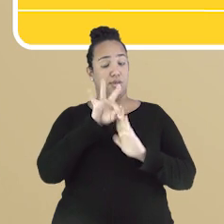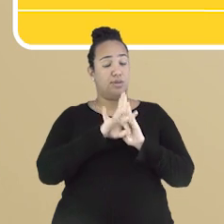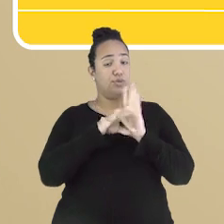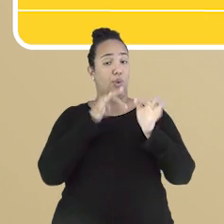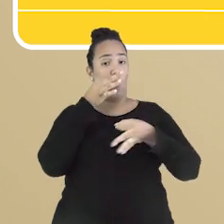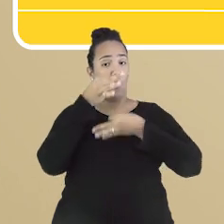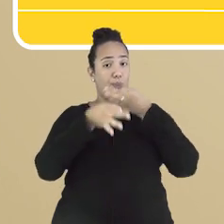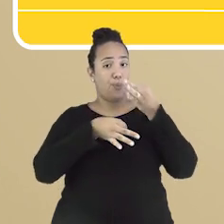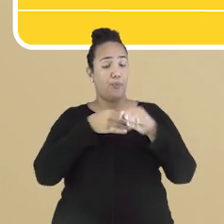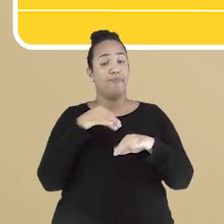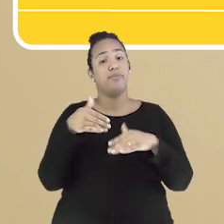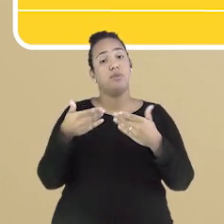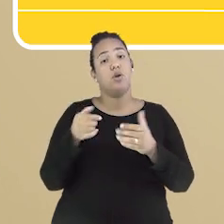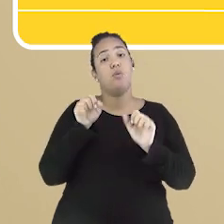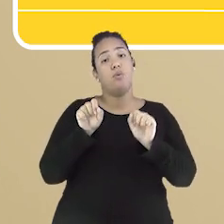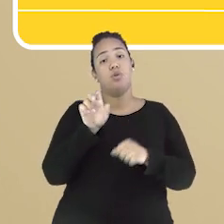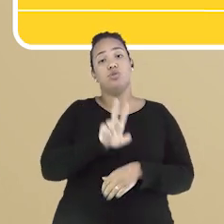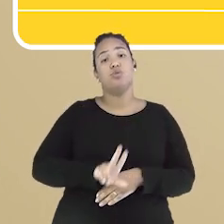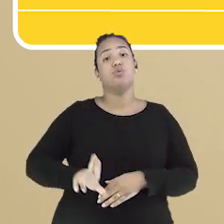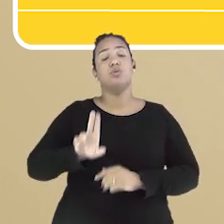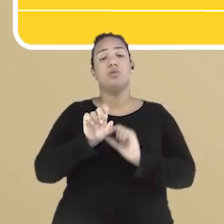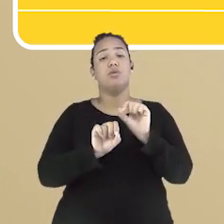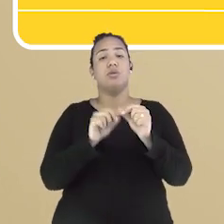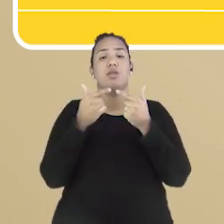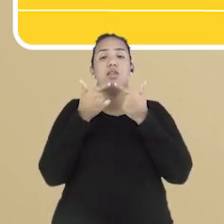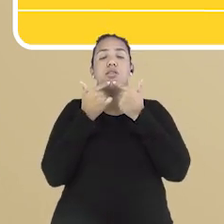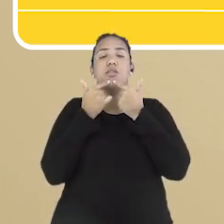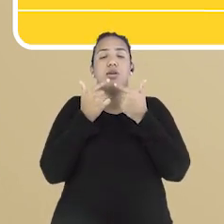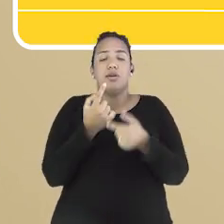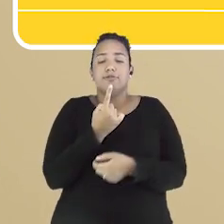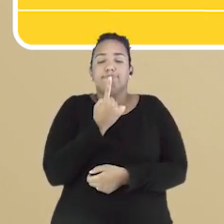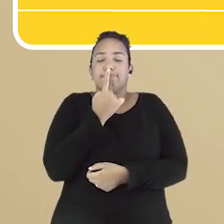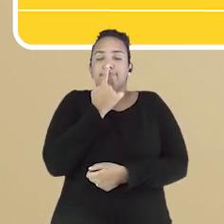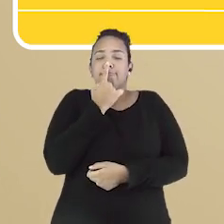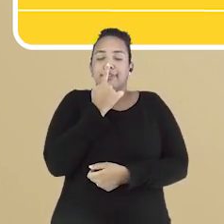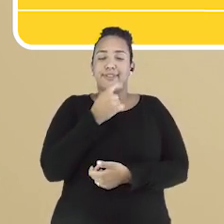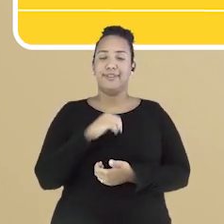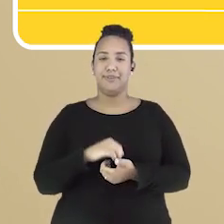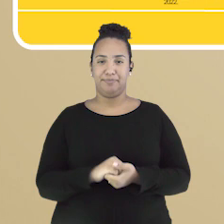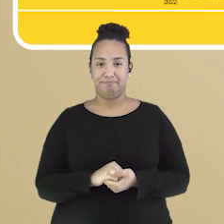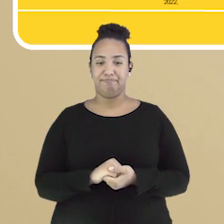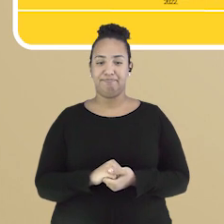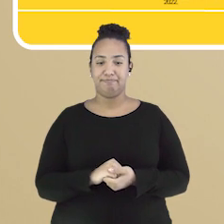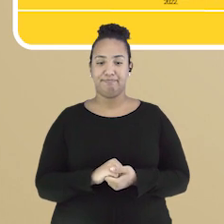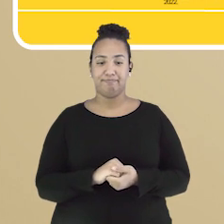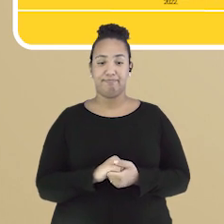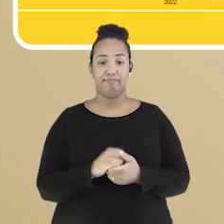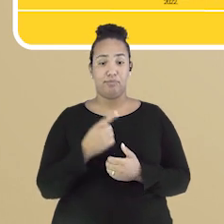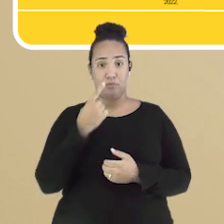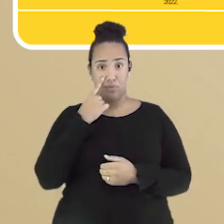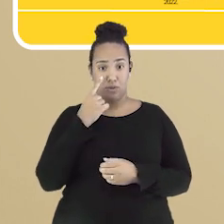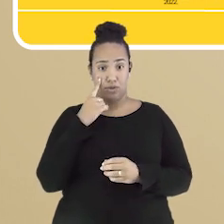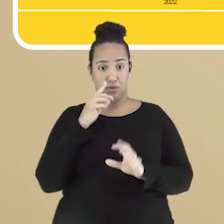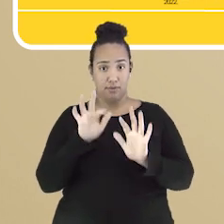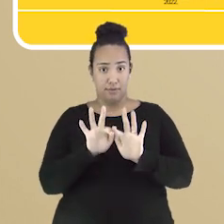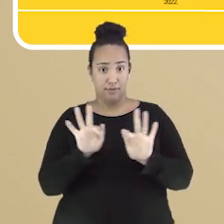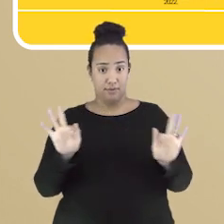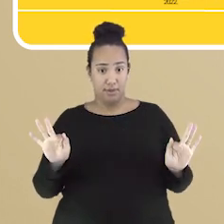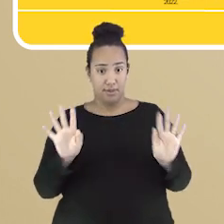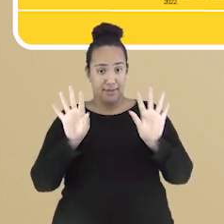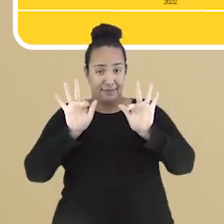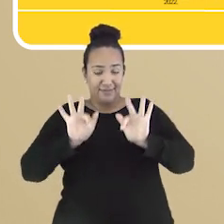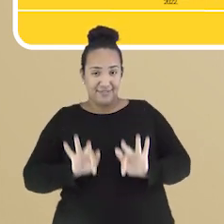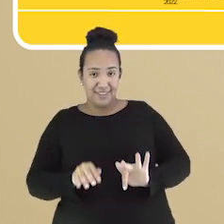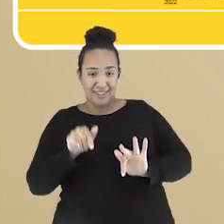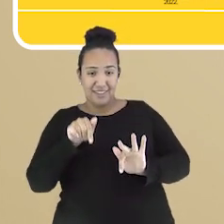textual opinativo, é comum que se use uma linguagem mais íntima, que se aproxime do leitor. Ao final do primeiro parágrafo, o